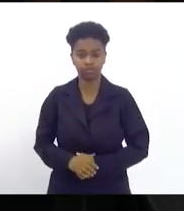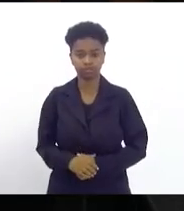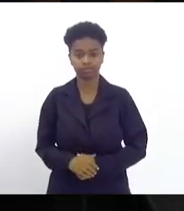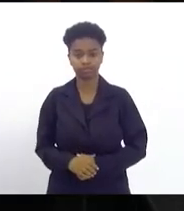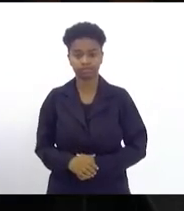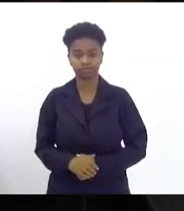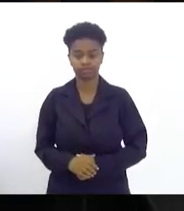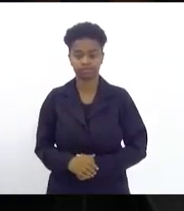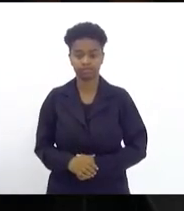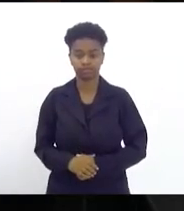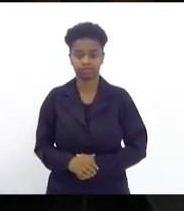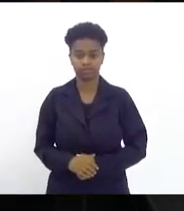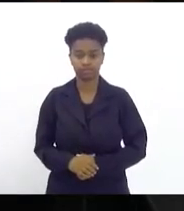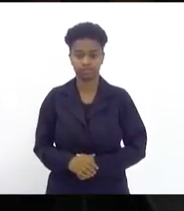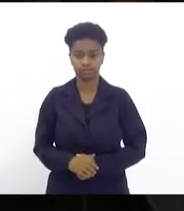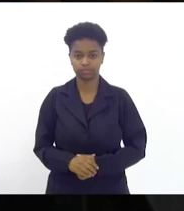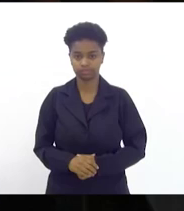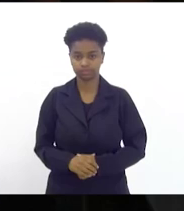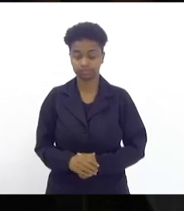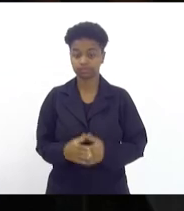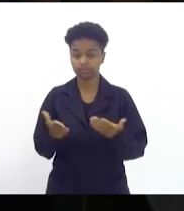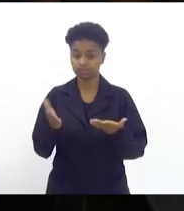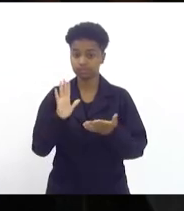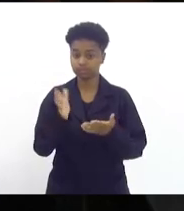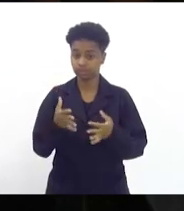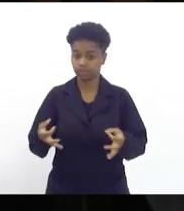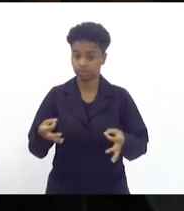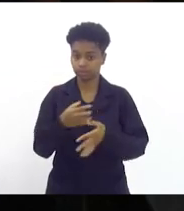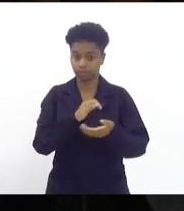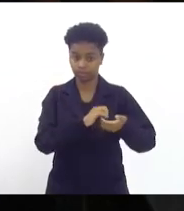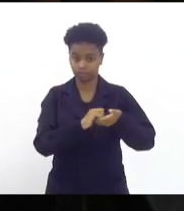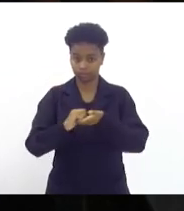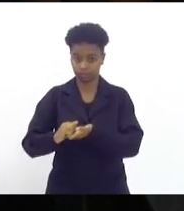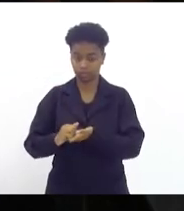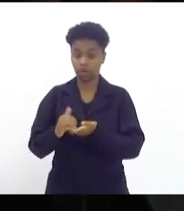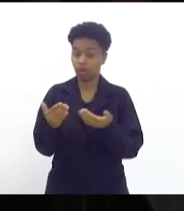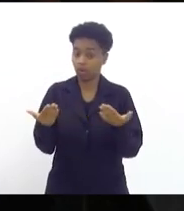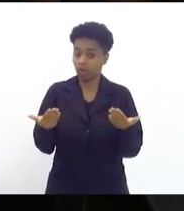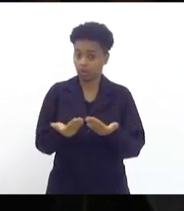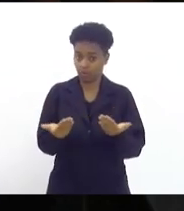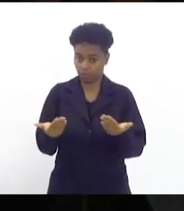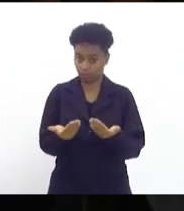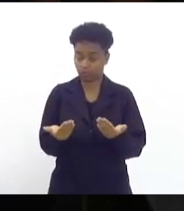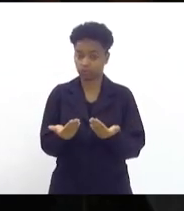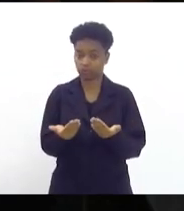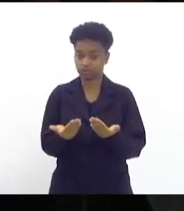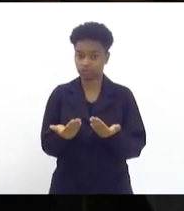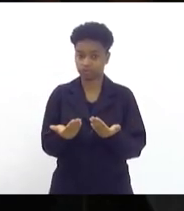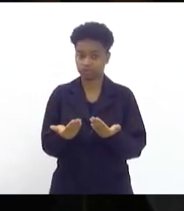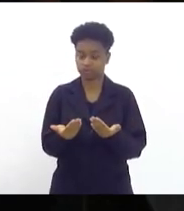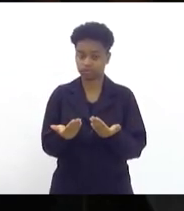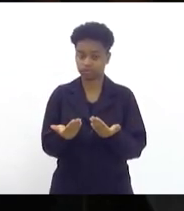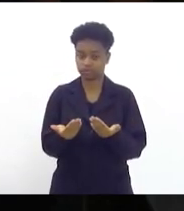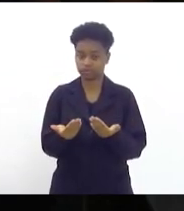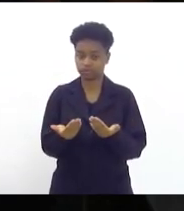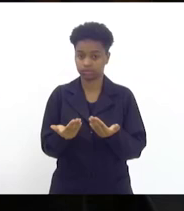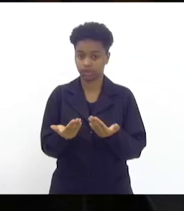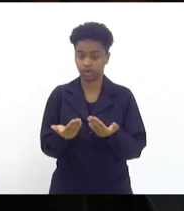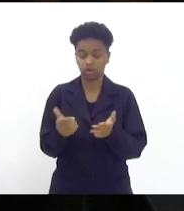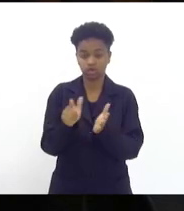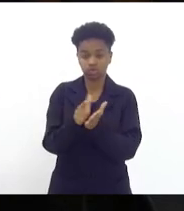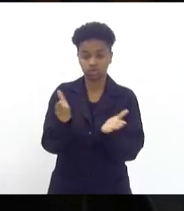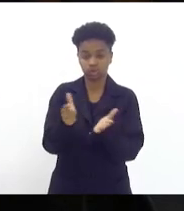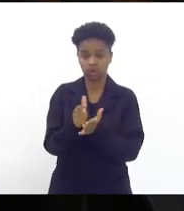feitas saudações olha presidente hoje o jornal O